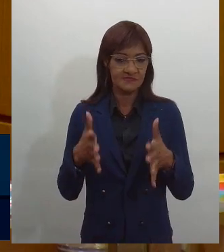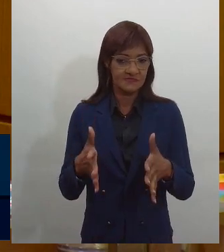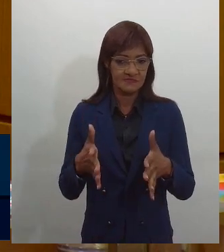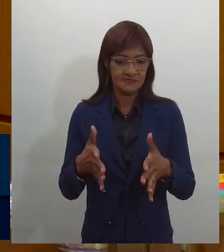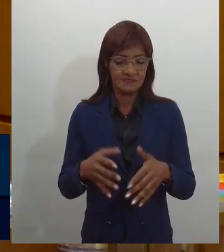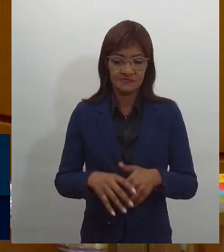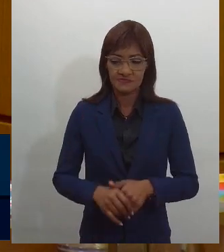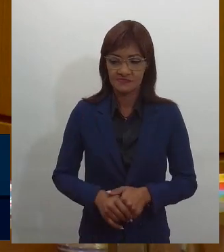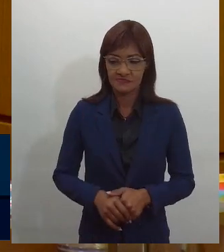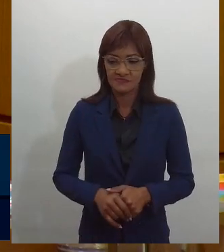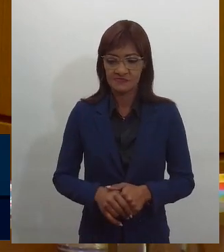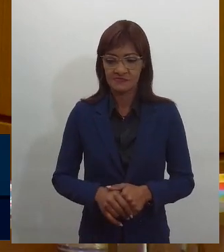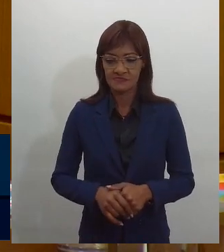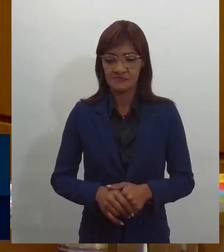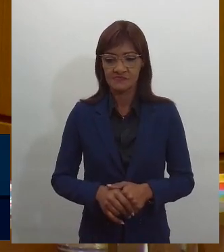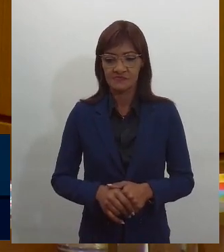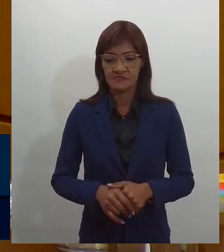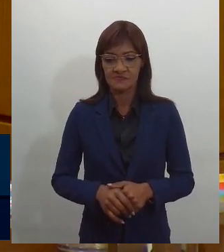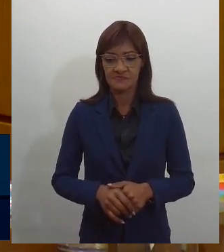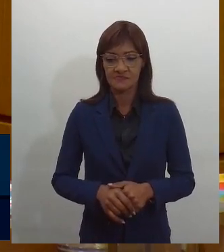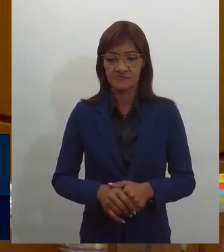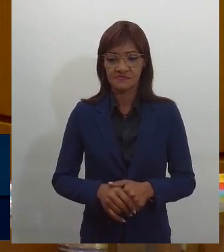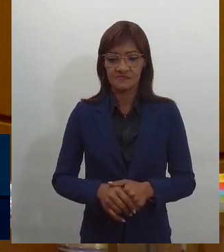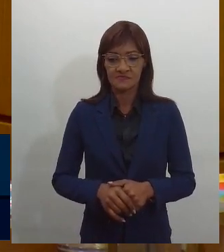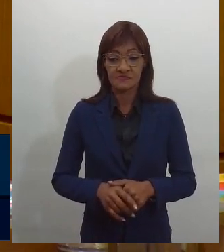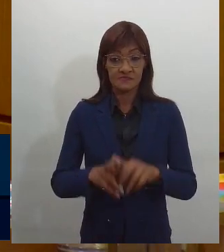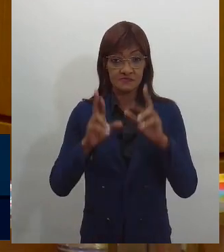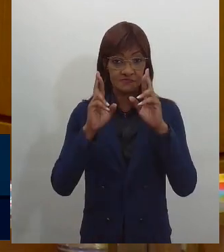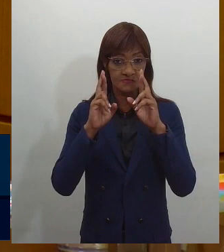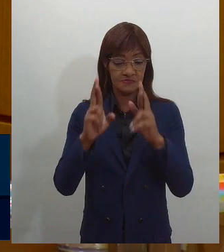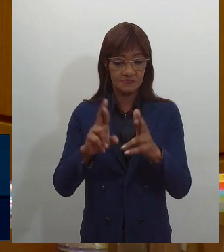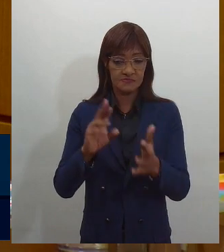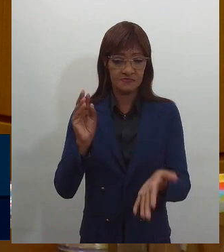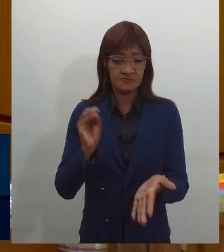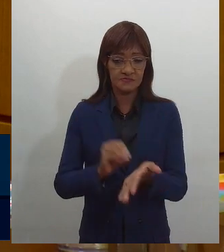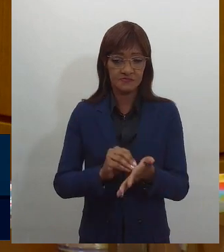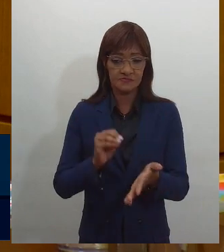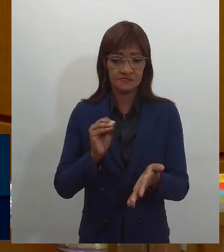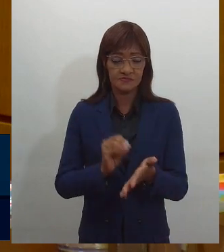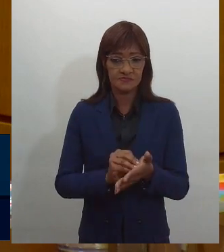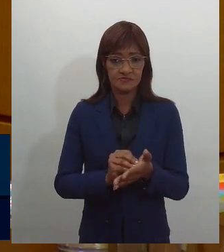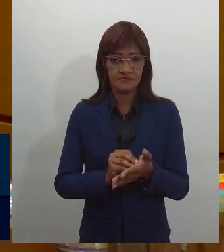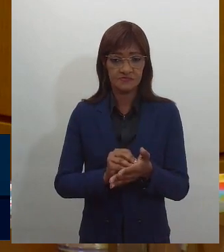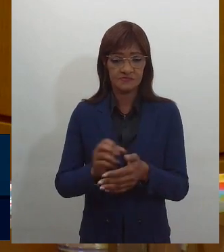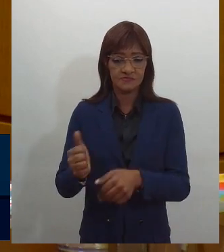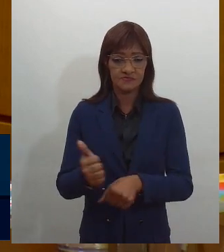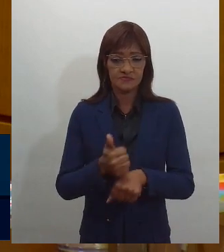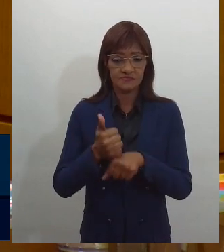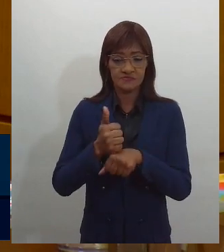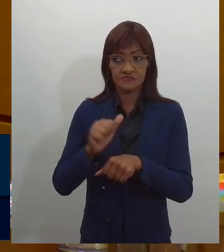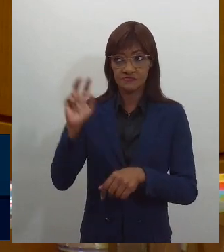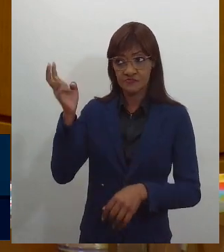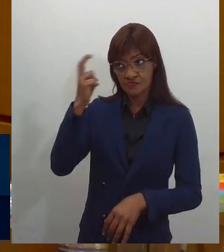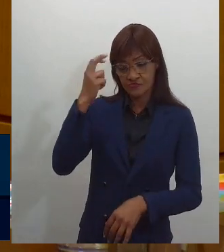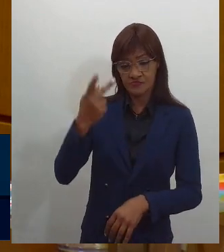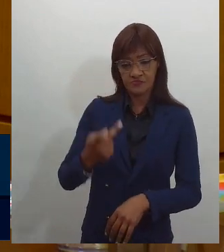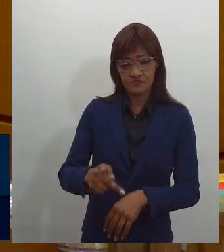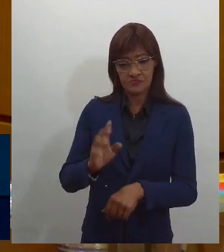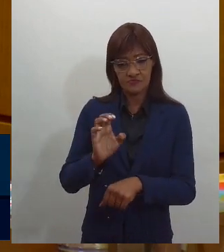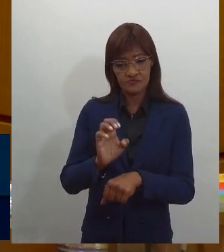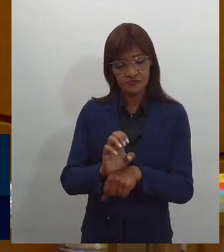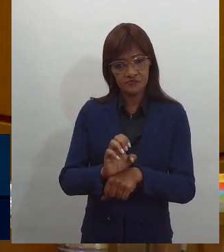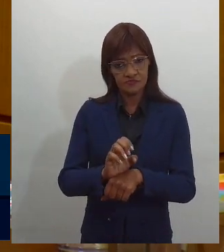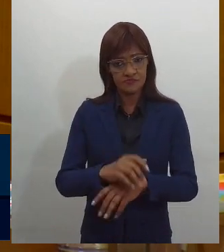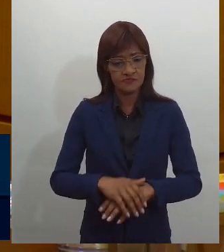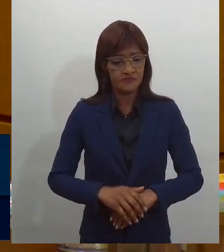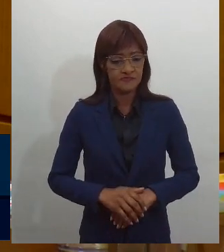desrespeitando as e os fazedores de cultura de nosso estado. Até hoje,